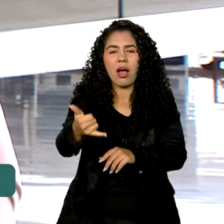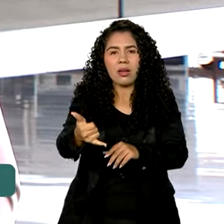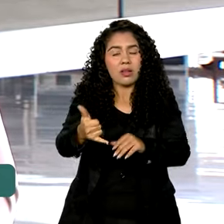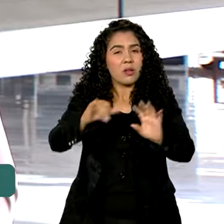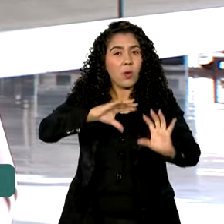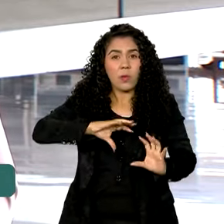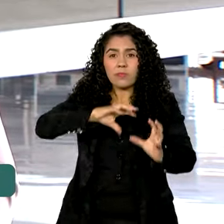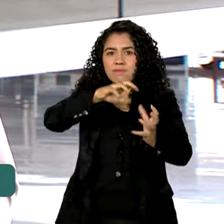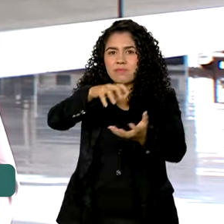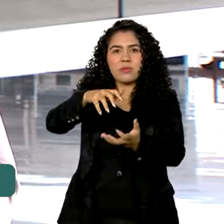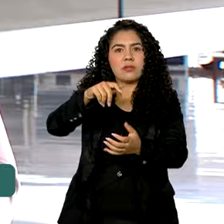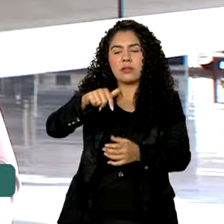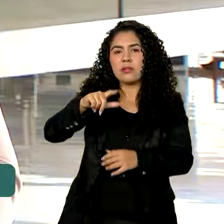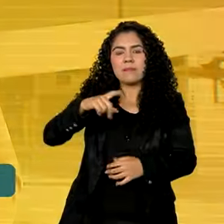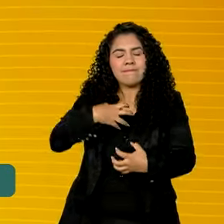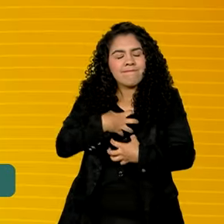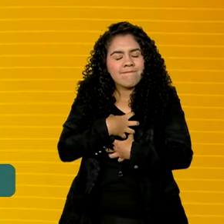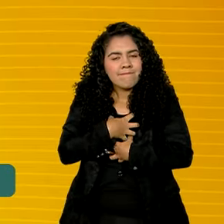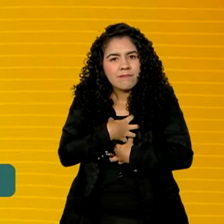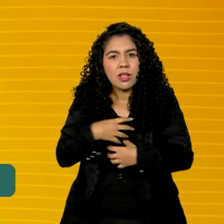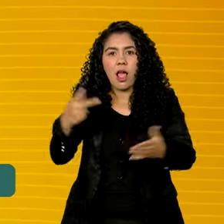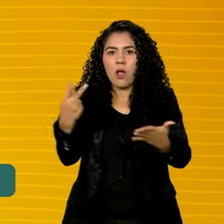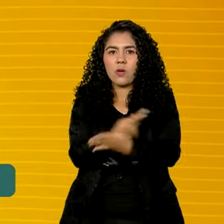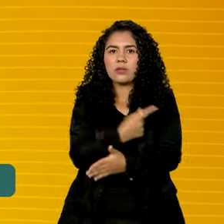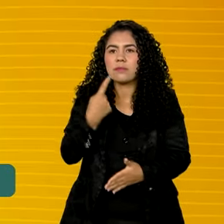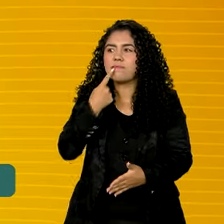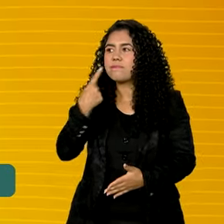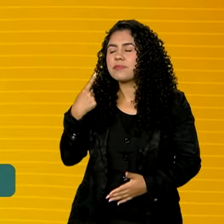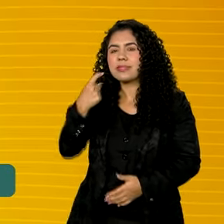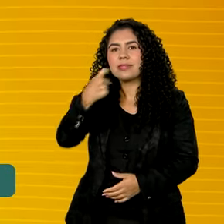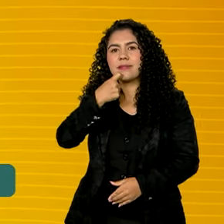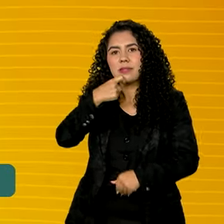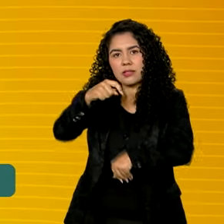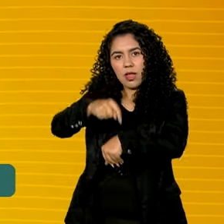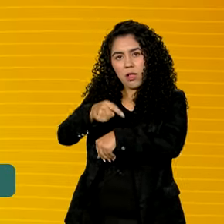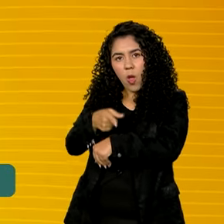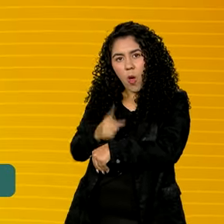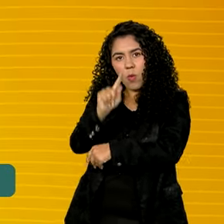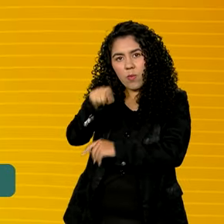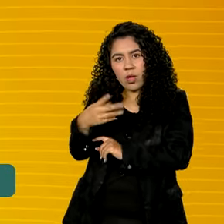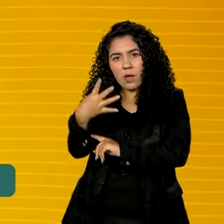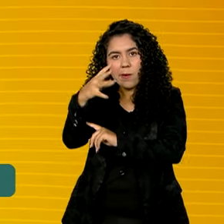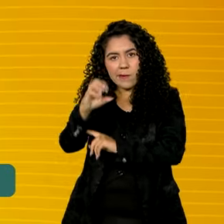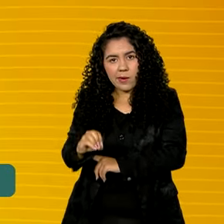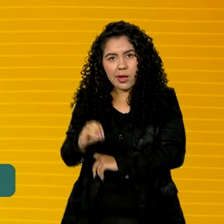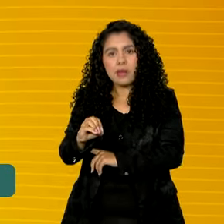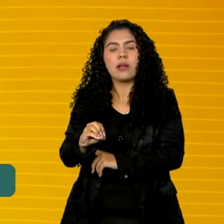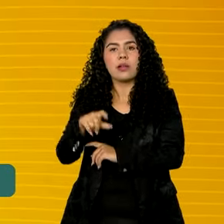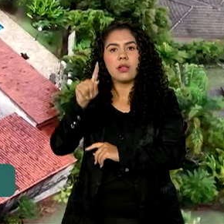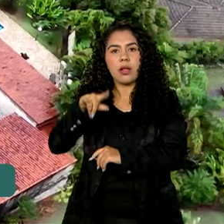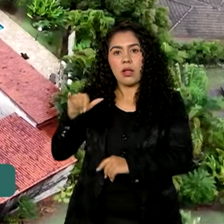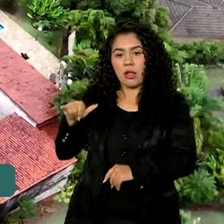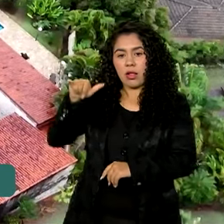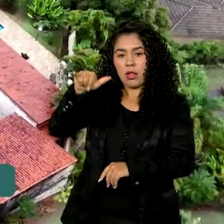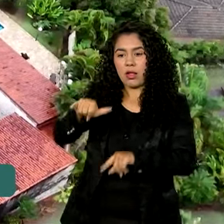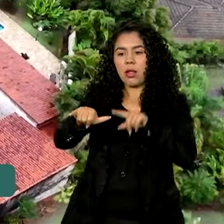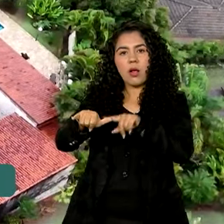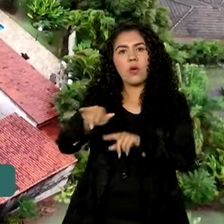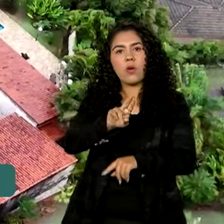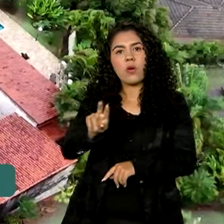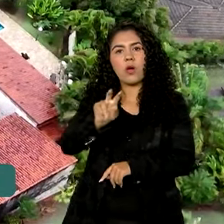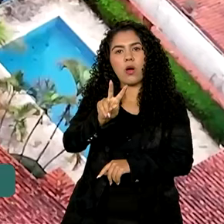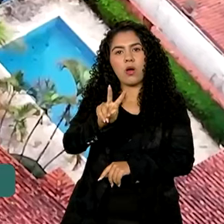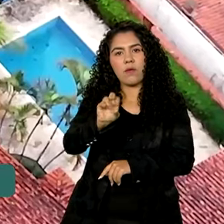país ocorreu na última sexta-feira por volta de 1:40 da tarde quando um voo da antiga Passaredo a vo pés atual vo pés